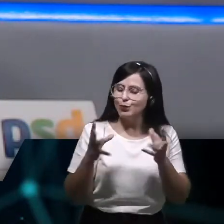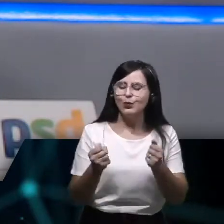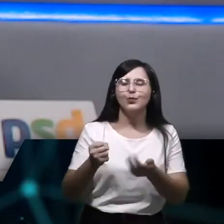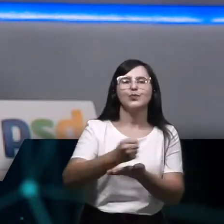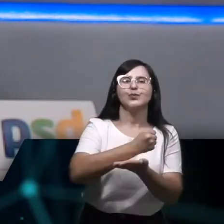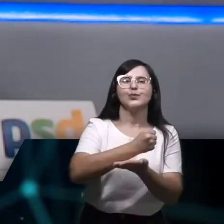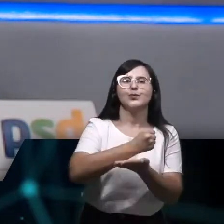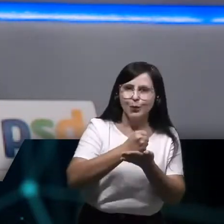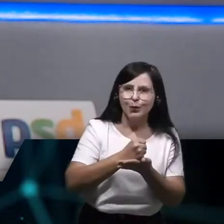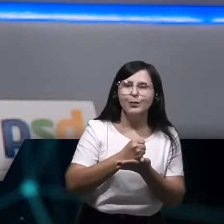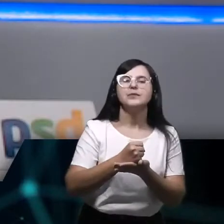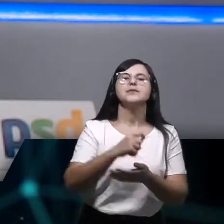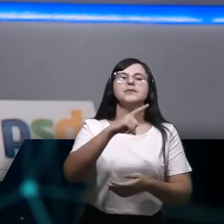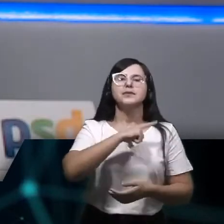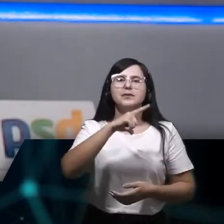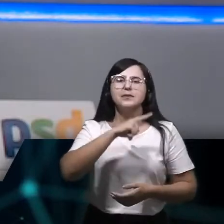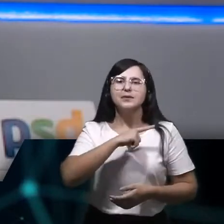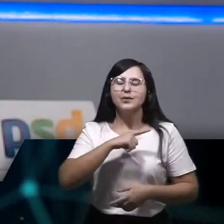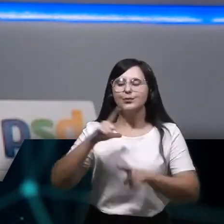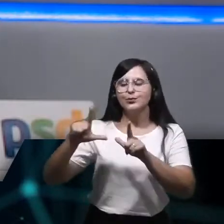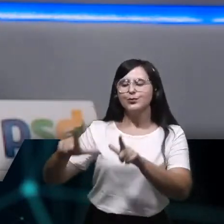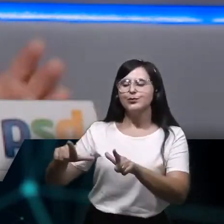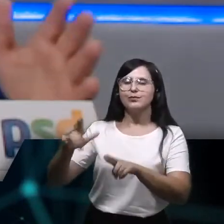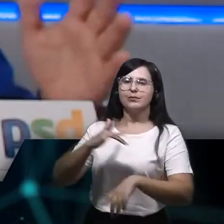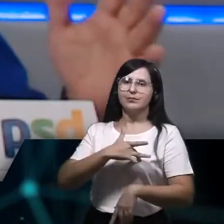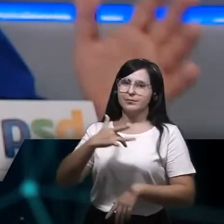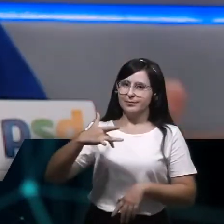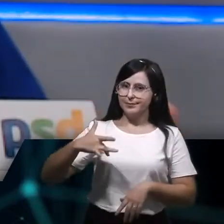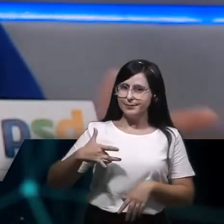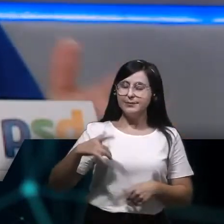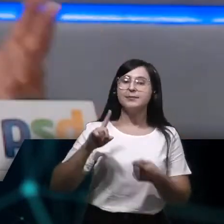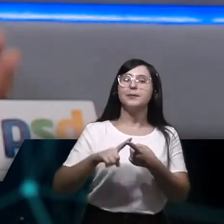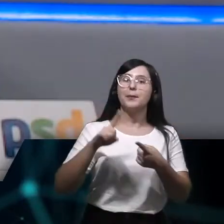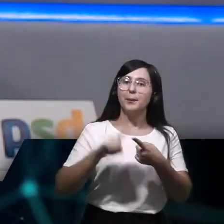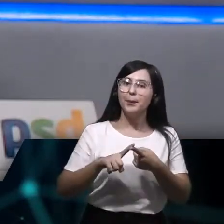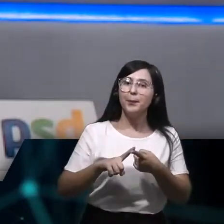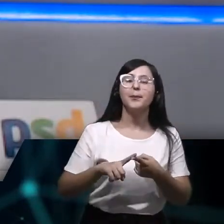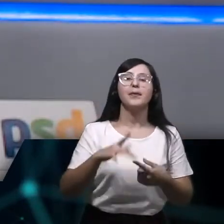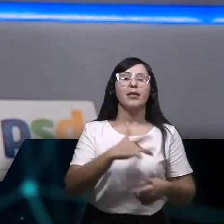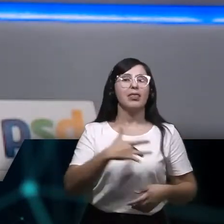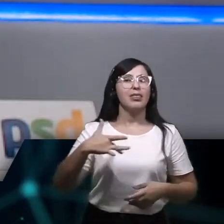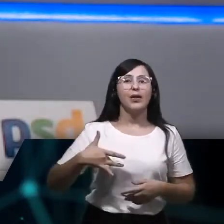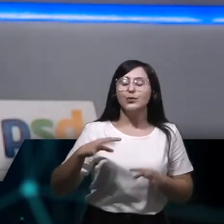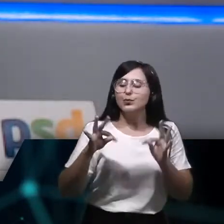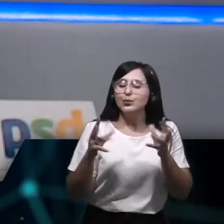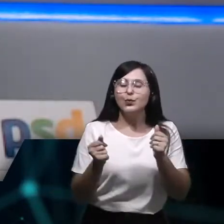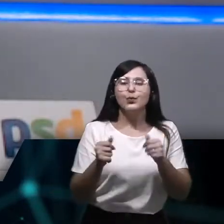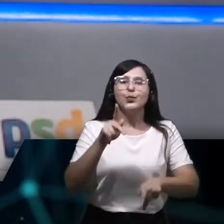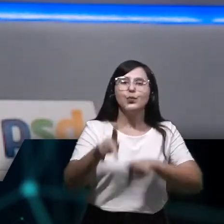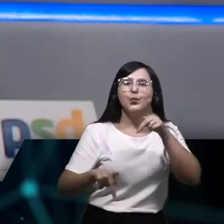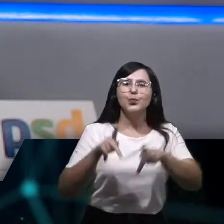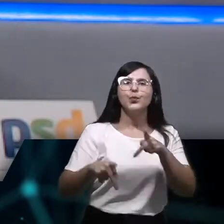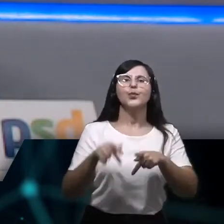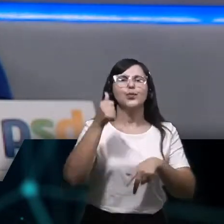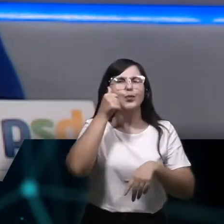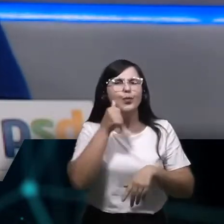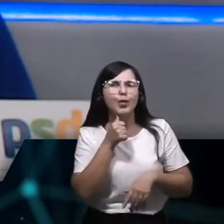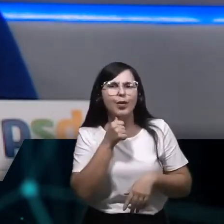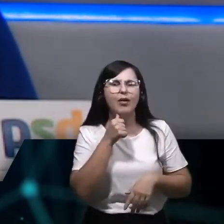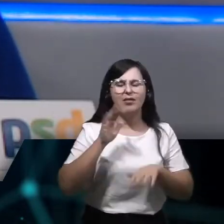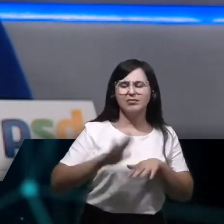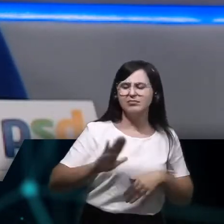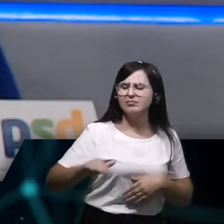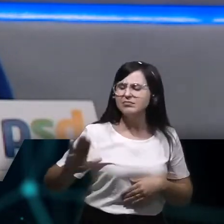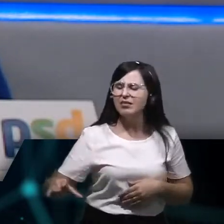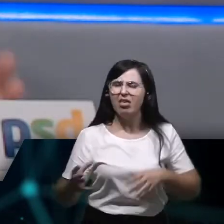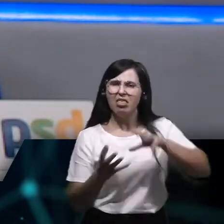disponibilizada nos postos de saúde. Sem contar que a saúde do idoso, da criança, do adolescente e da mulher também, ela está